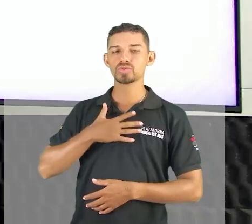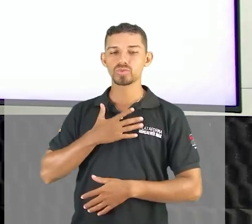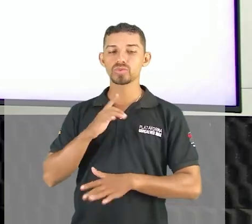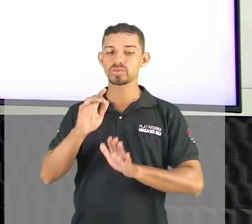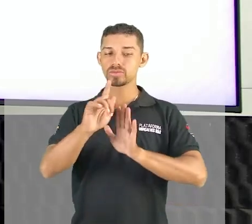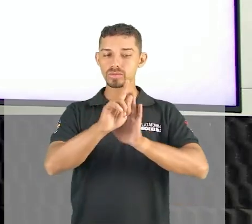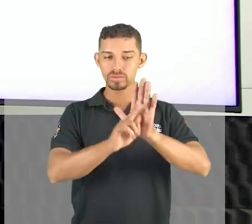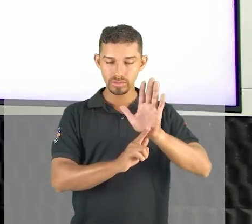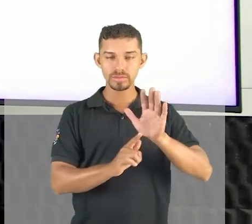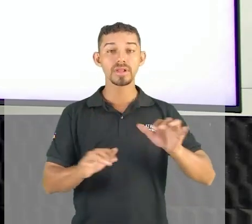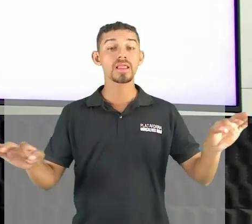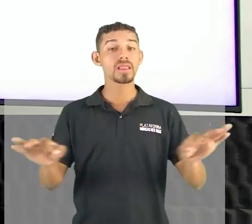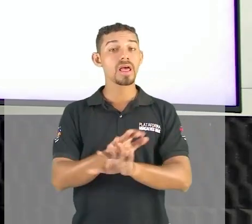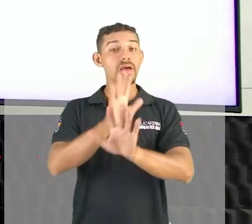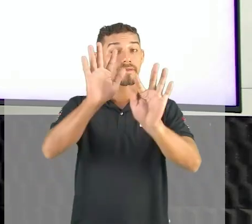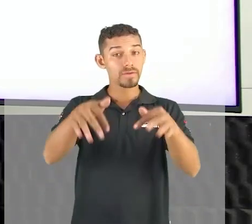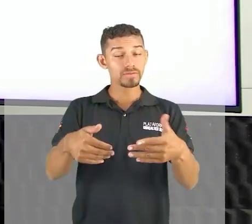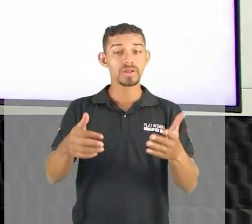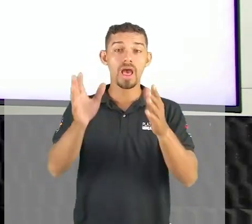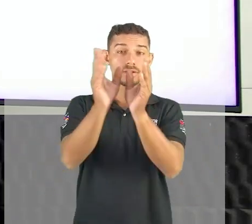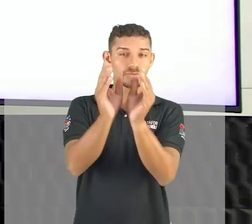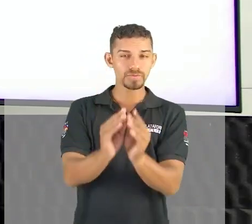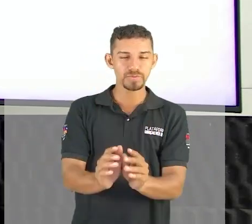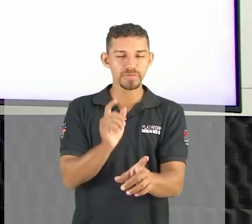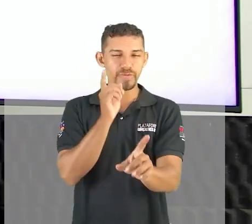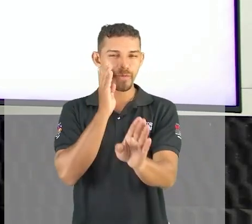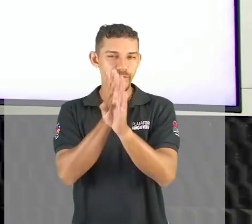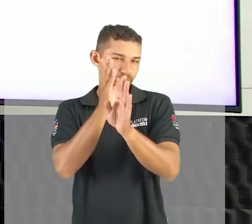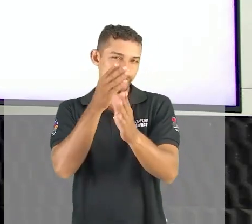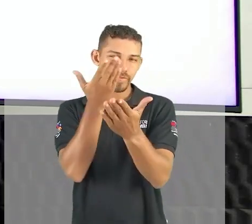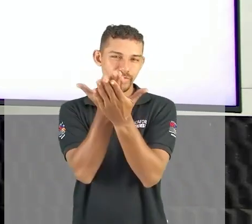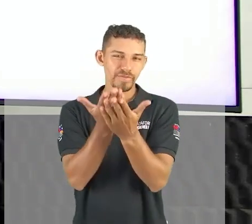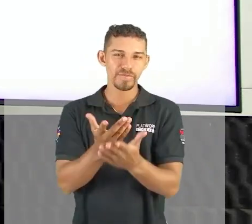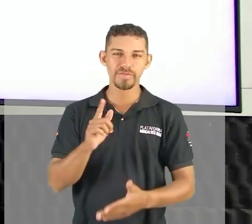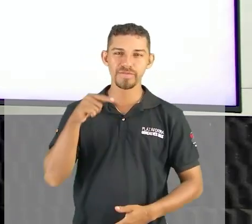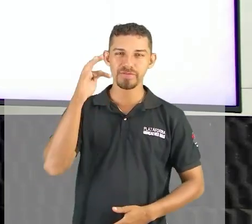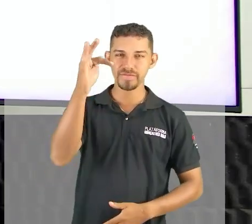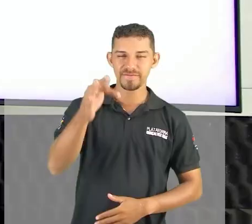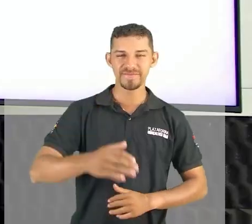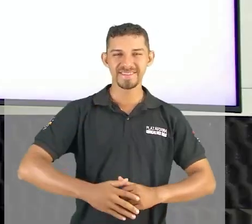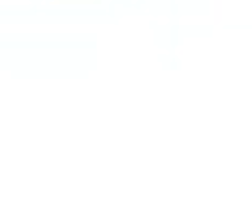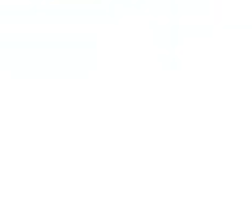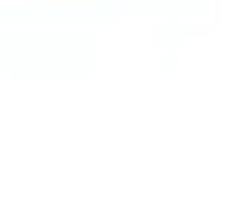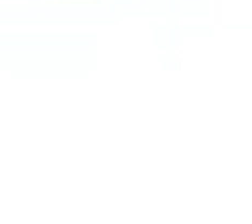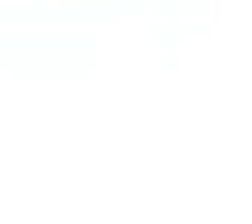gabarito a gente encerra esse bloco de revisão e aguarda vocês nos nossos próximos